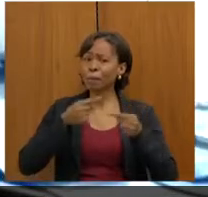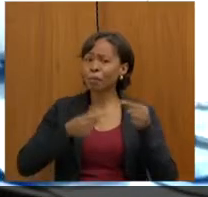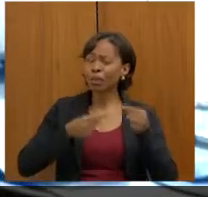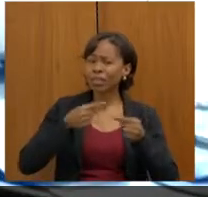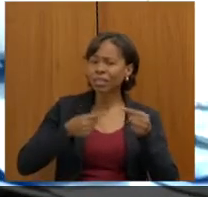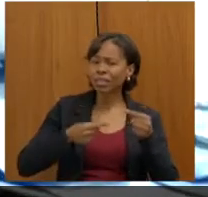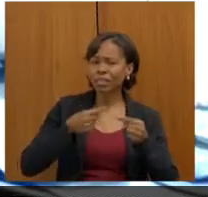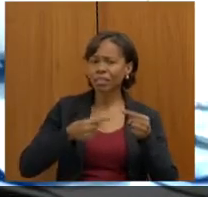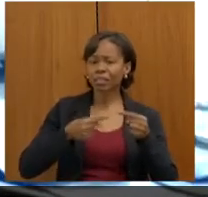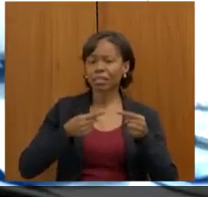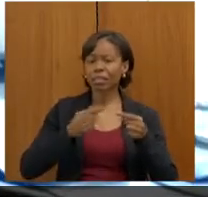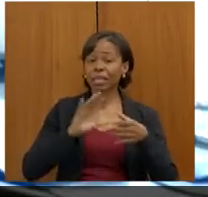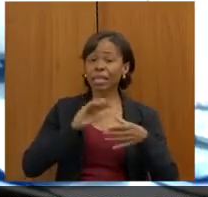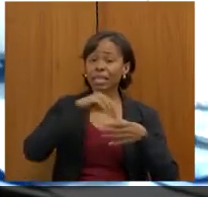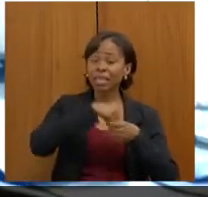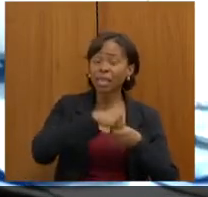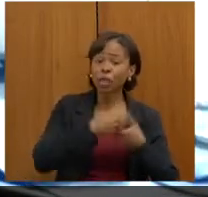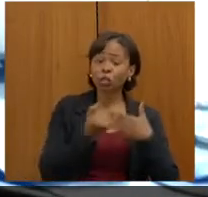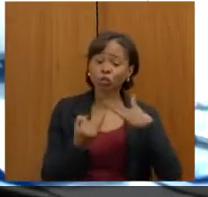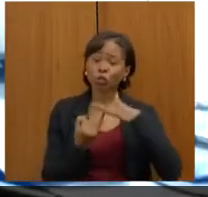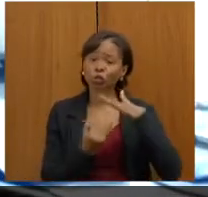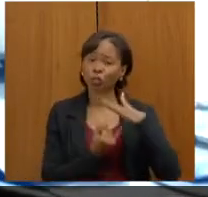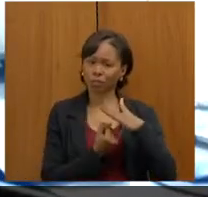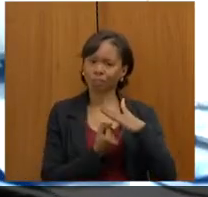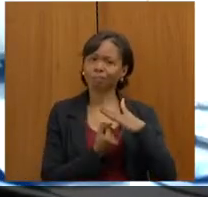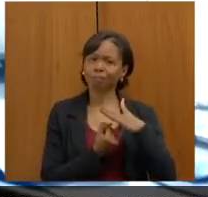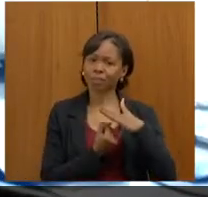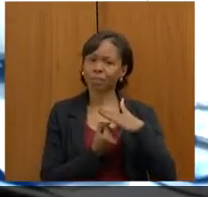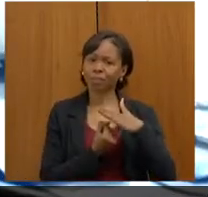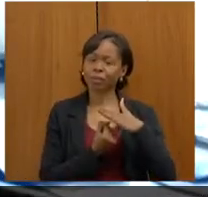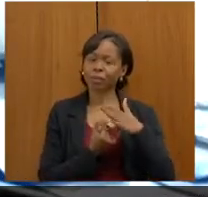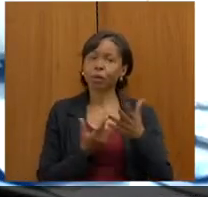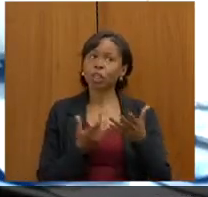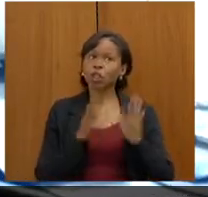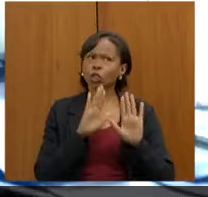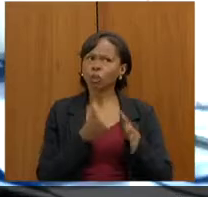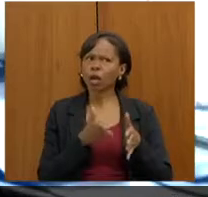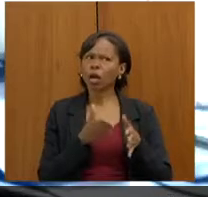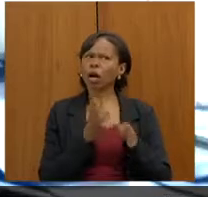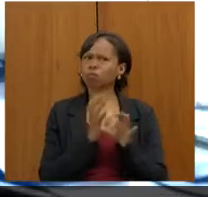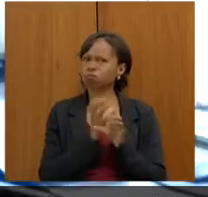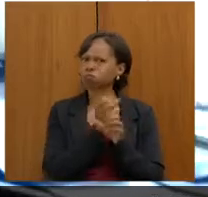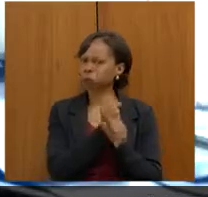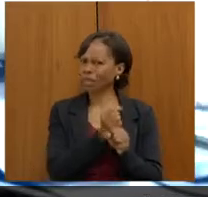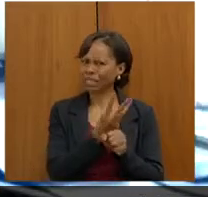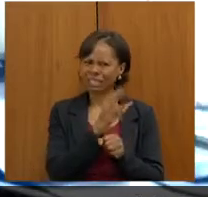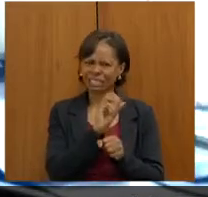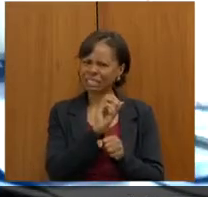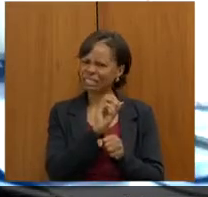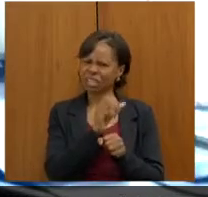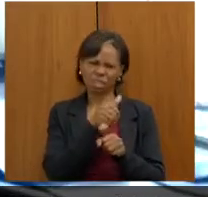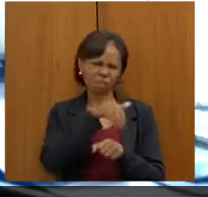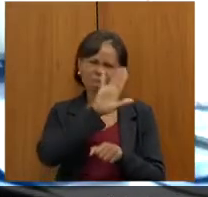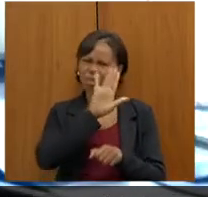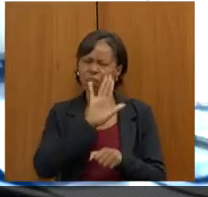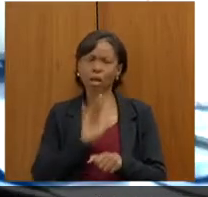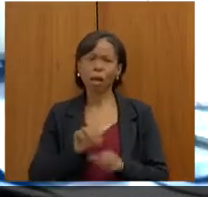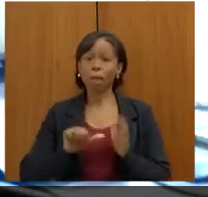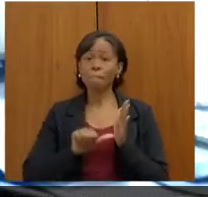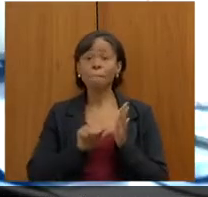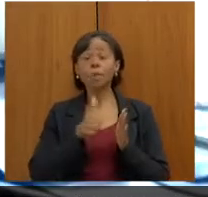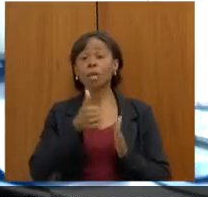de enfrentamento à violência contra as mulheres têm mais de 30 anos no Brasil Então a primeira aliança foi criada lá em